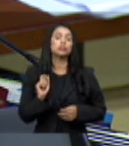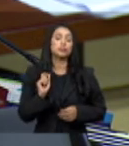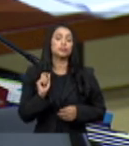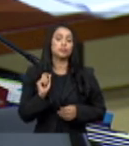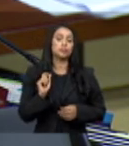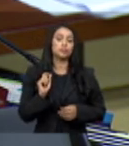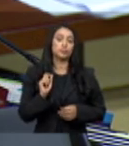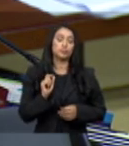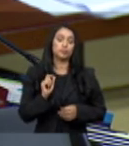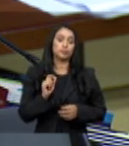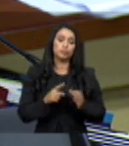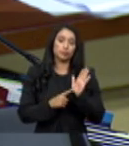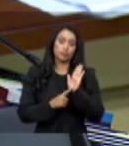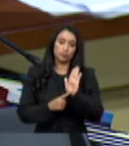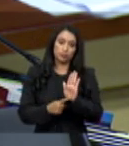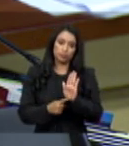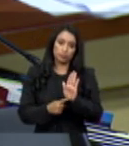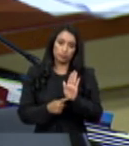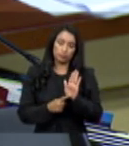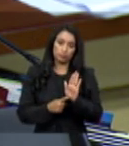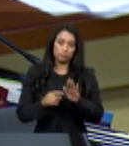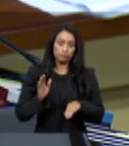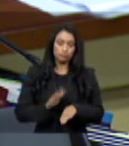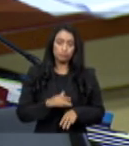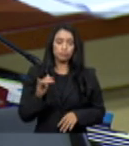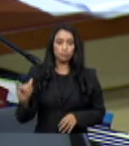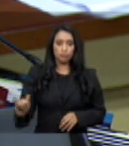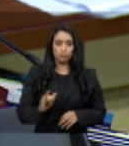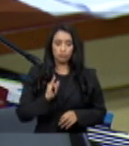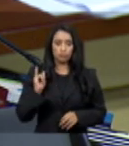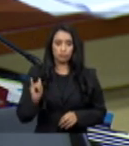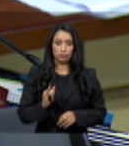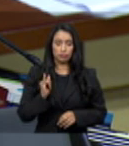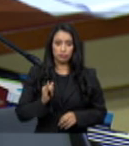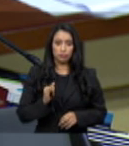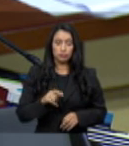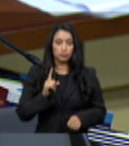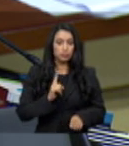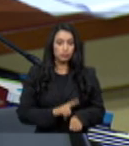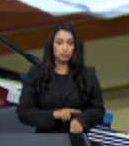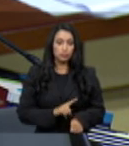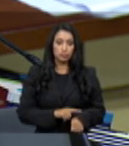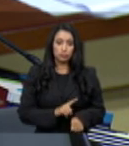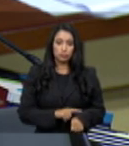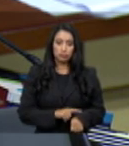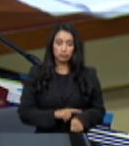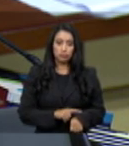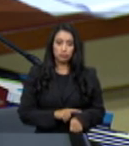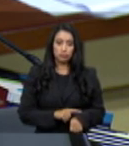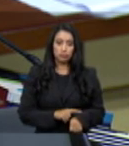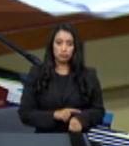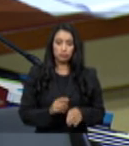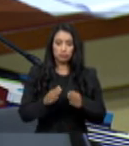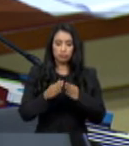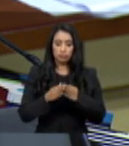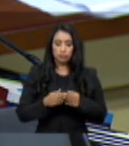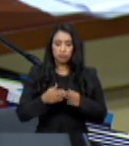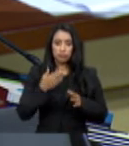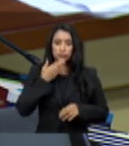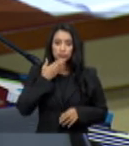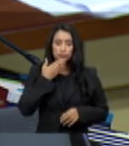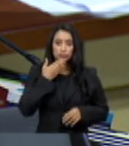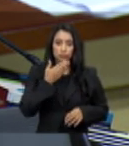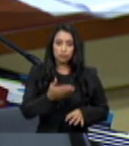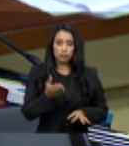teor na parte relevante de imediato conclamo os